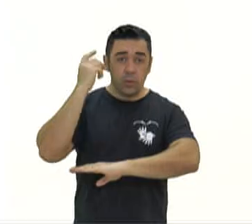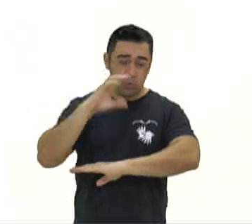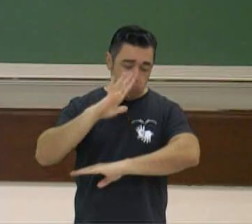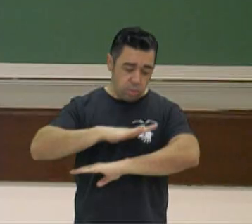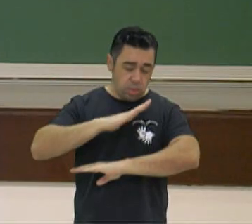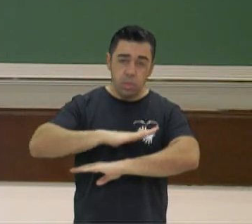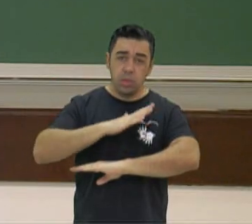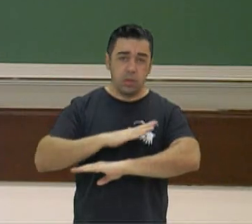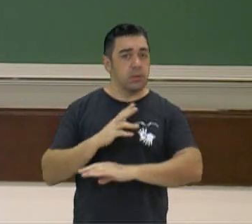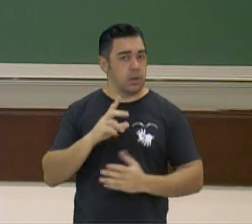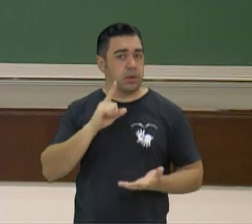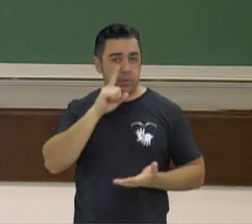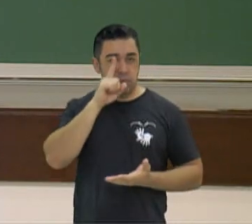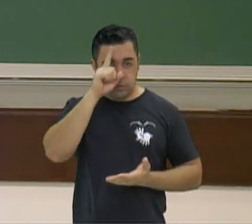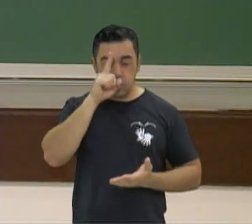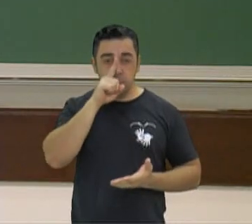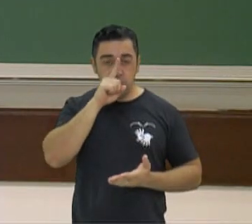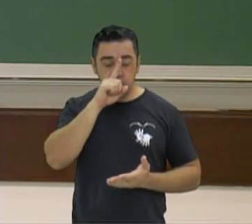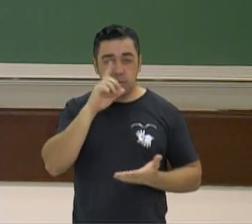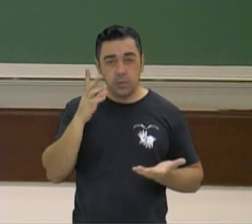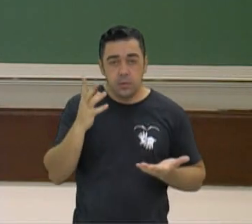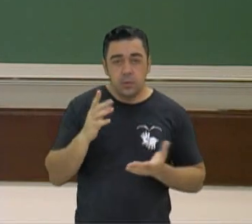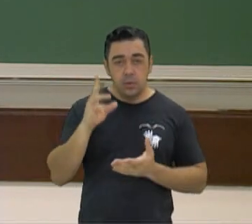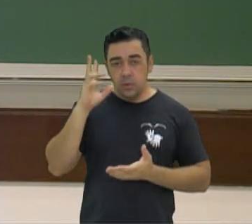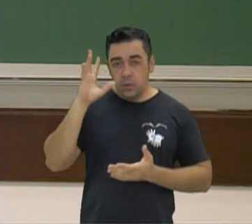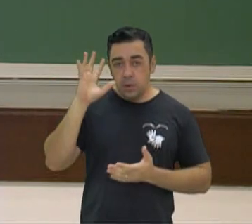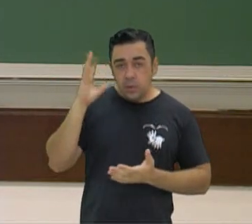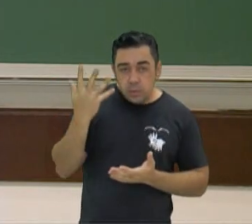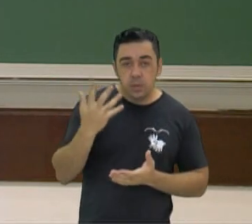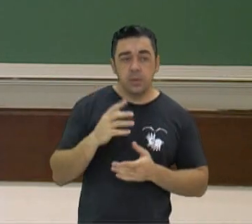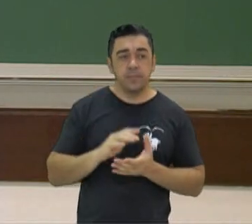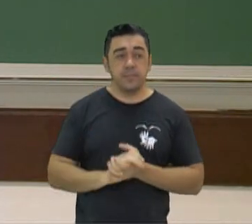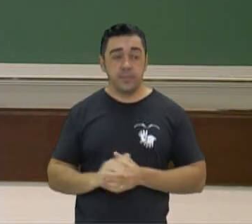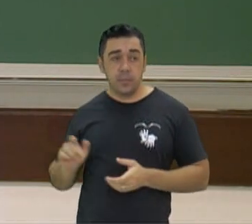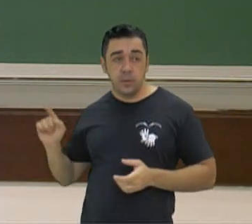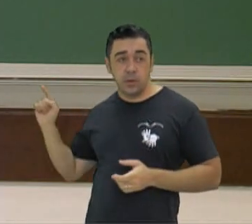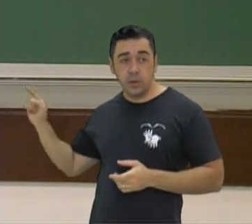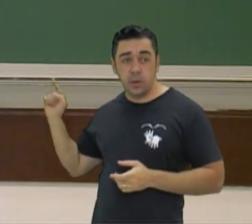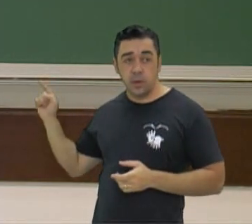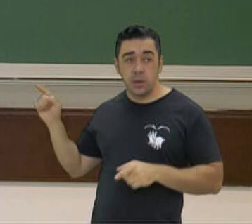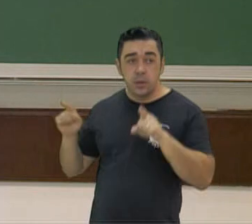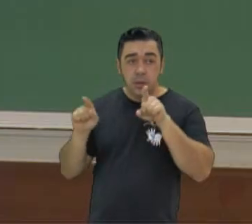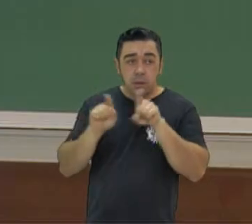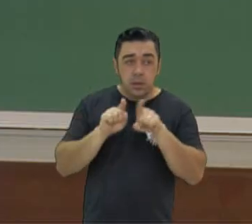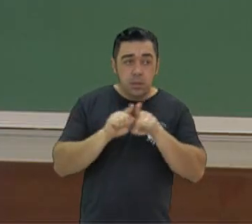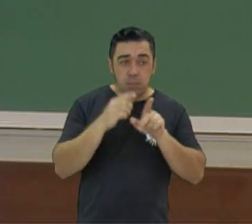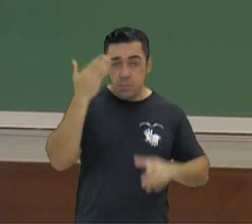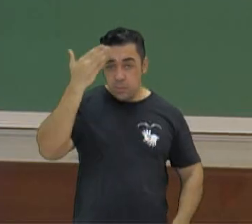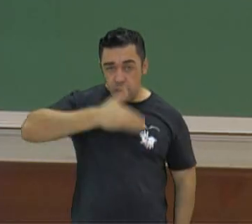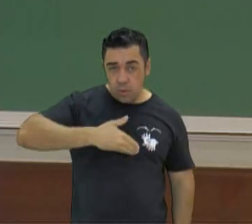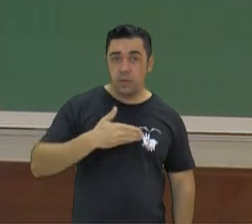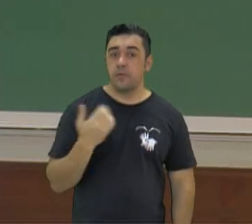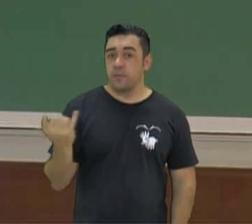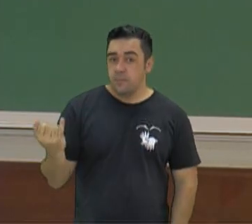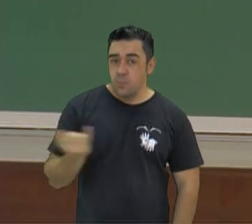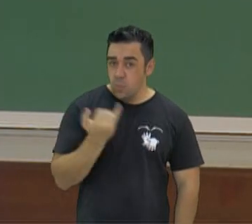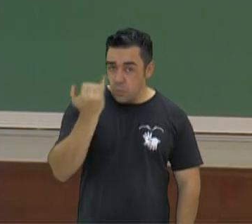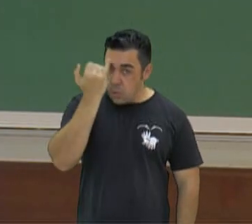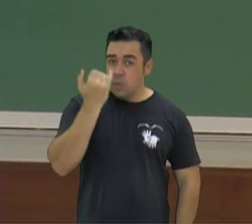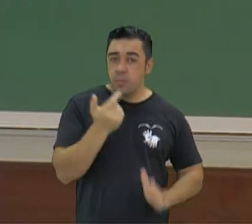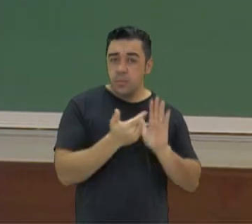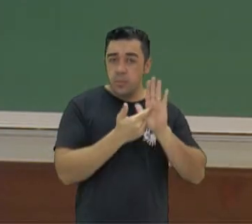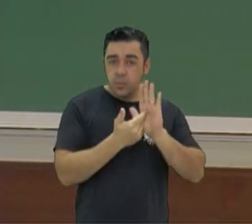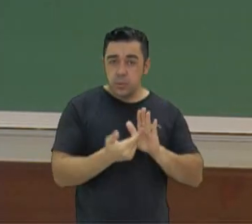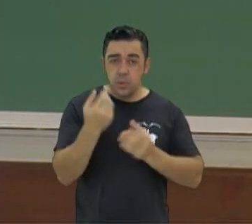raro de acontecer. Então, fóssil é uma evidência muito importante. E esse fóssil aqui também é um dos muito importantes para mostrar para a gente